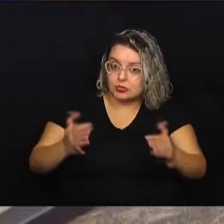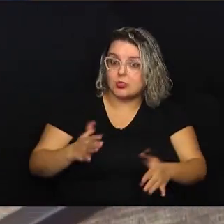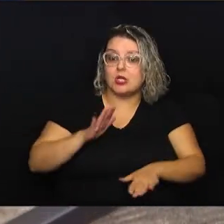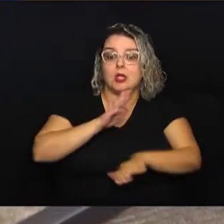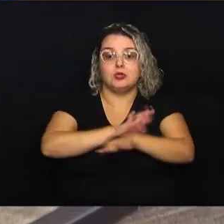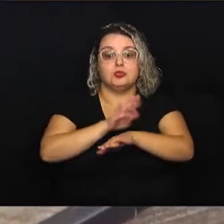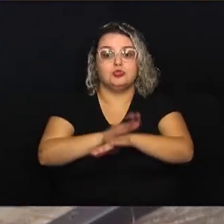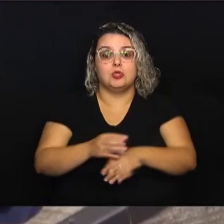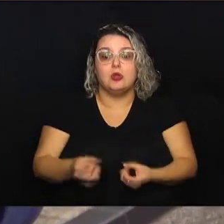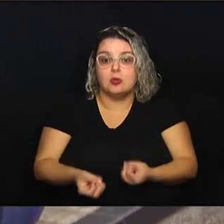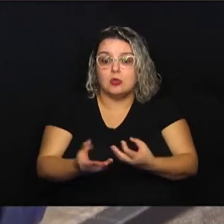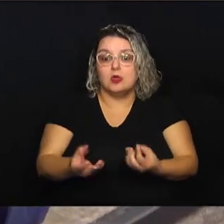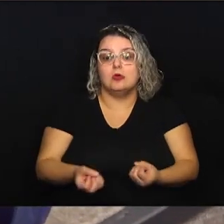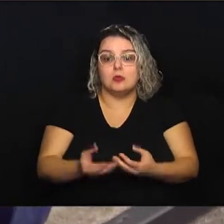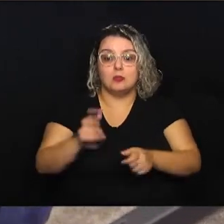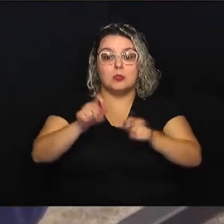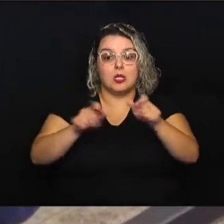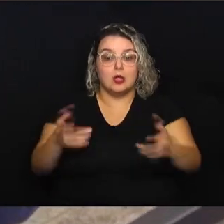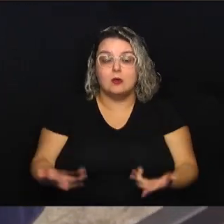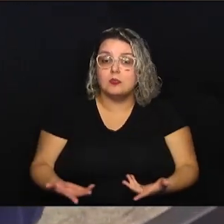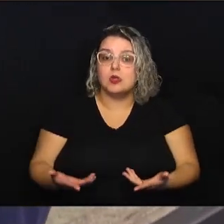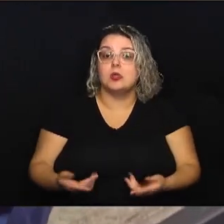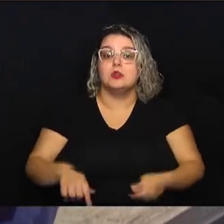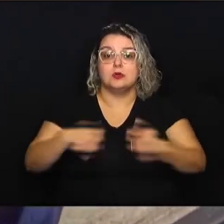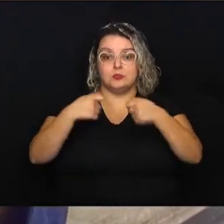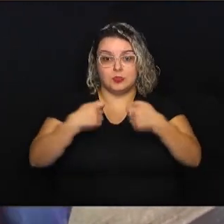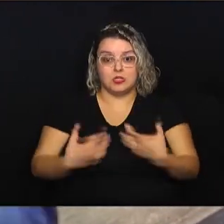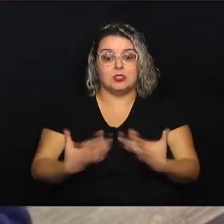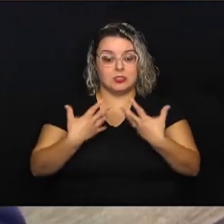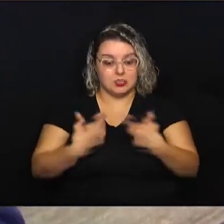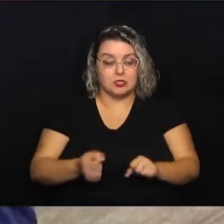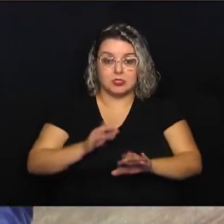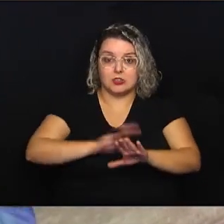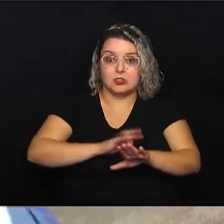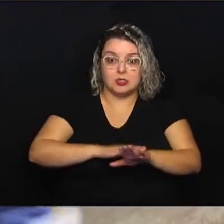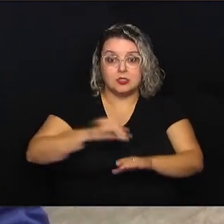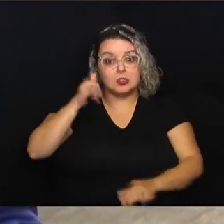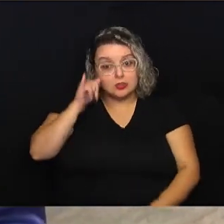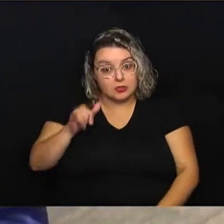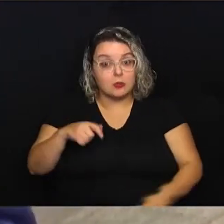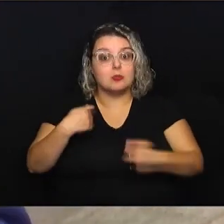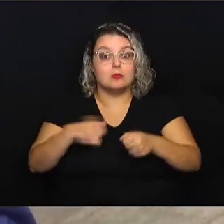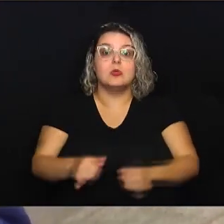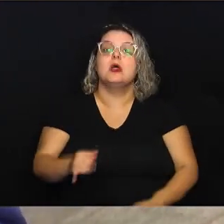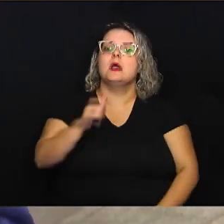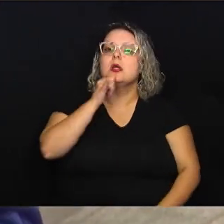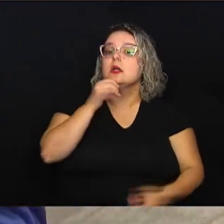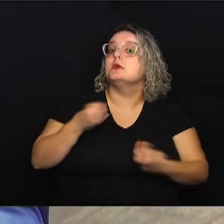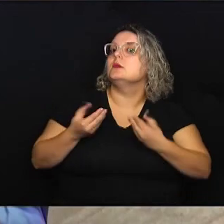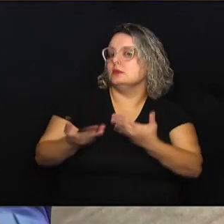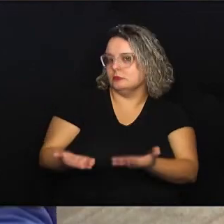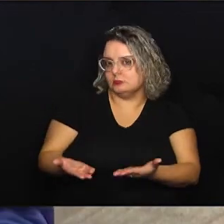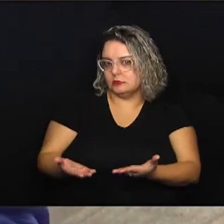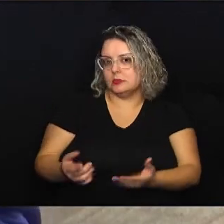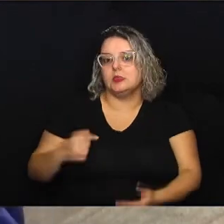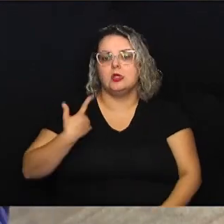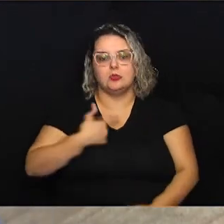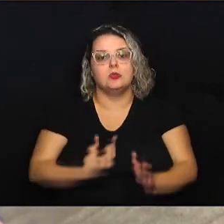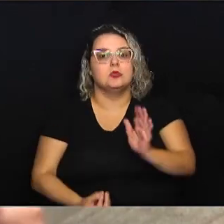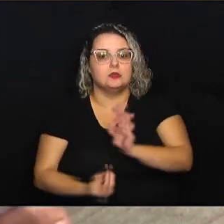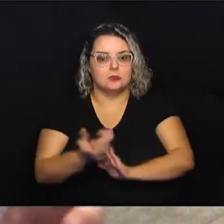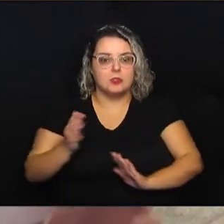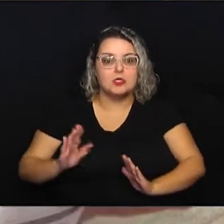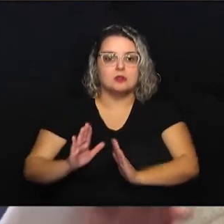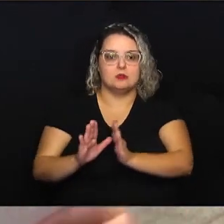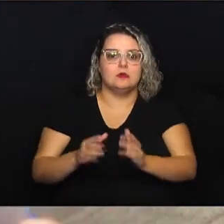levar informação para as pessoas da necessidade de adotar essas medidas de prevenção, ela tem que dar o exemplo. Então nós criamos essa frente,